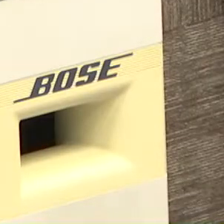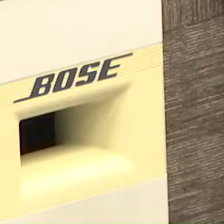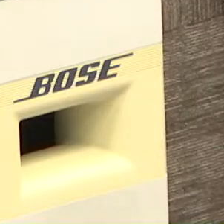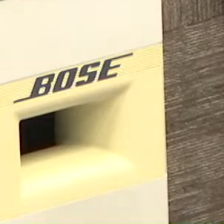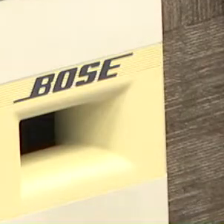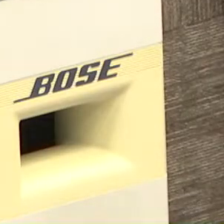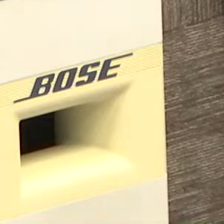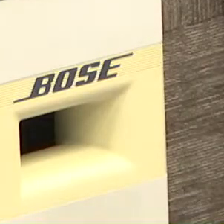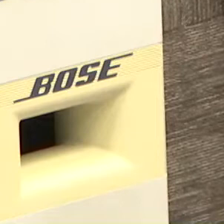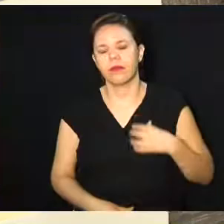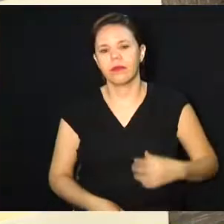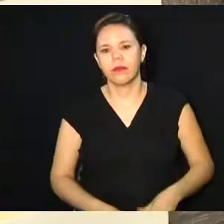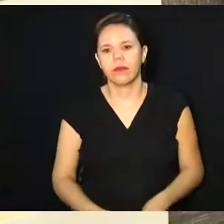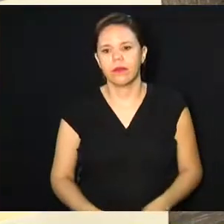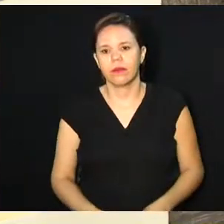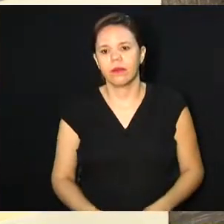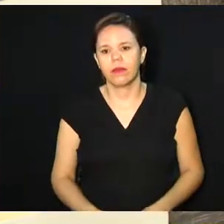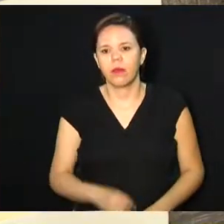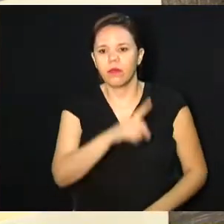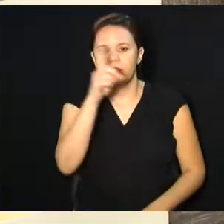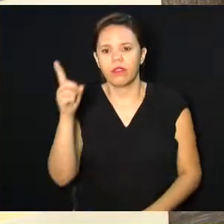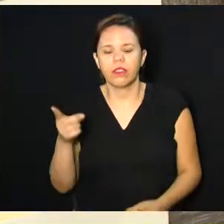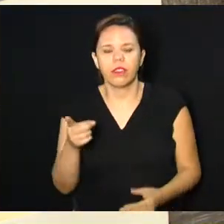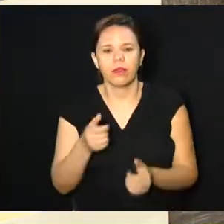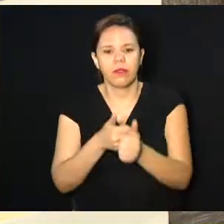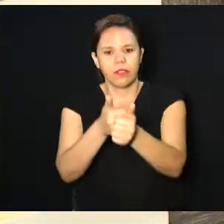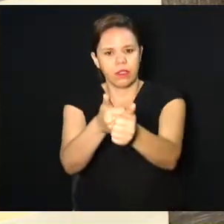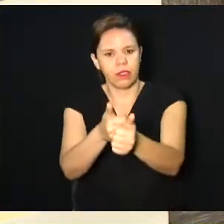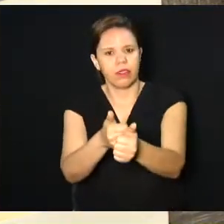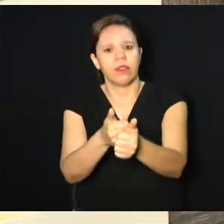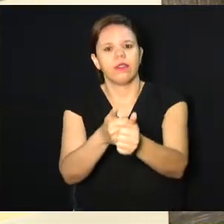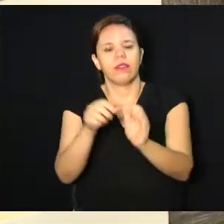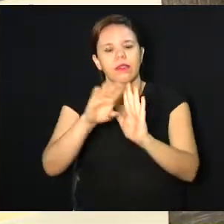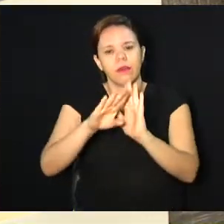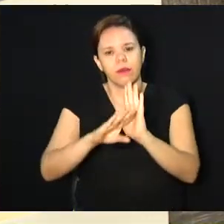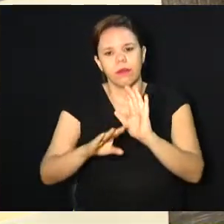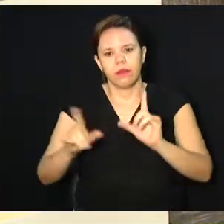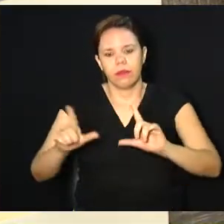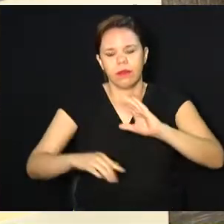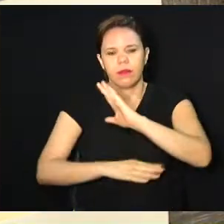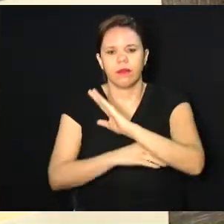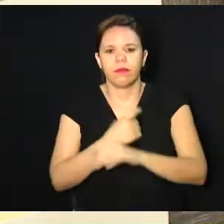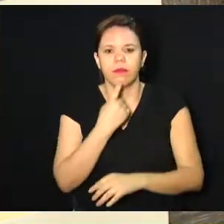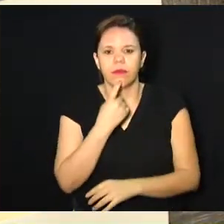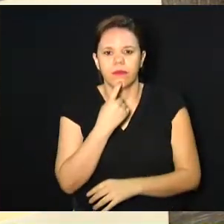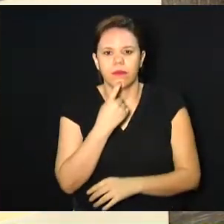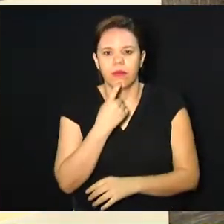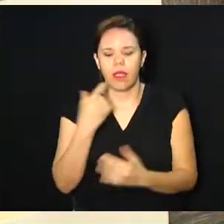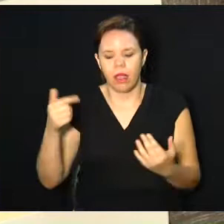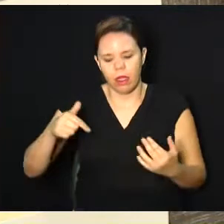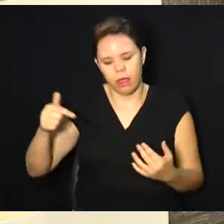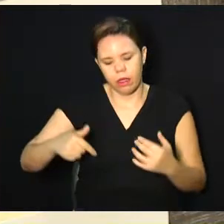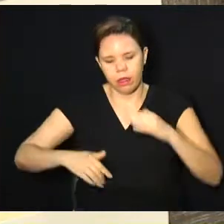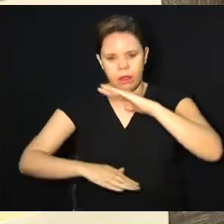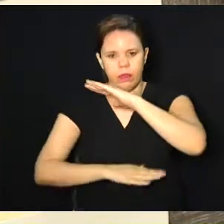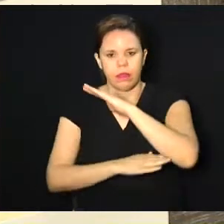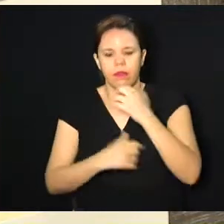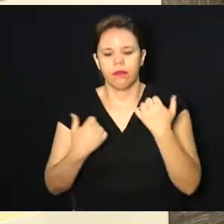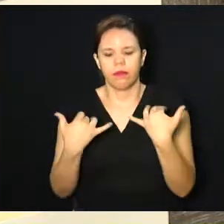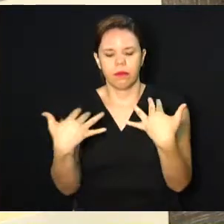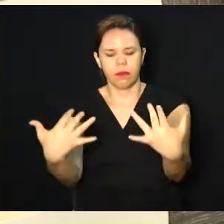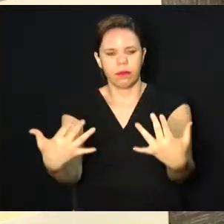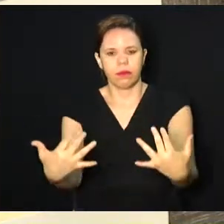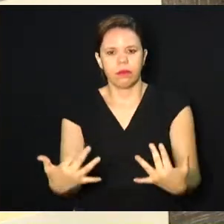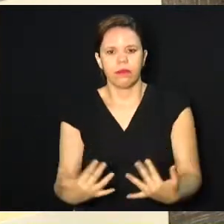Pois é, bom dia para você que está acompanhando ao vivo a programação da TV Câmara Campinas. Falamos do plenário aqui da Câmara